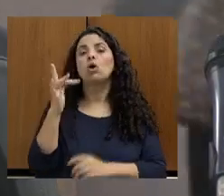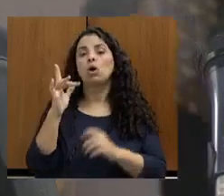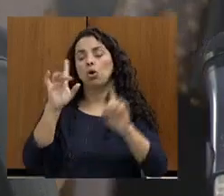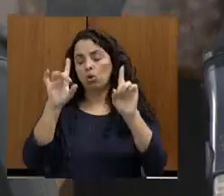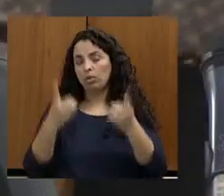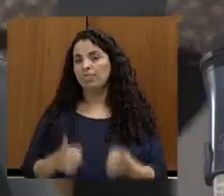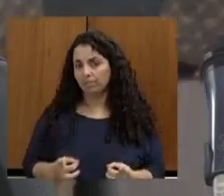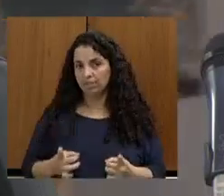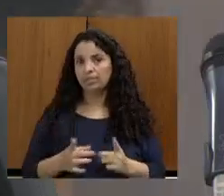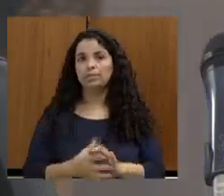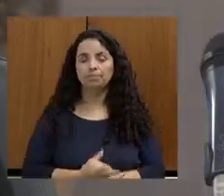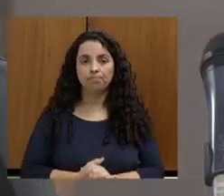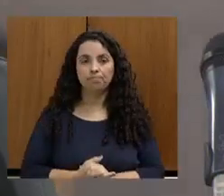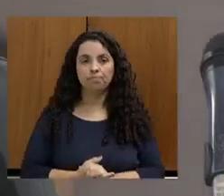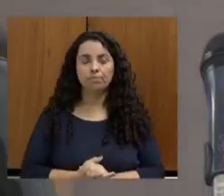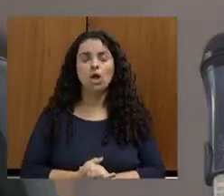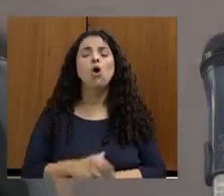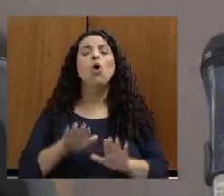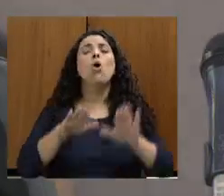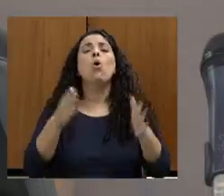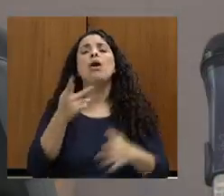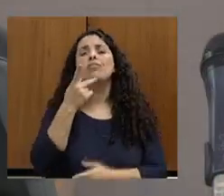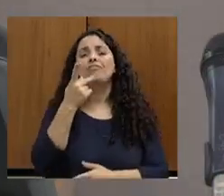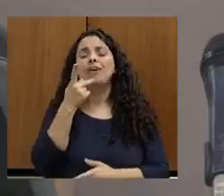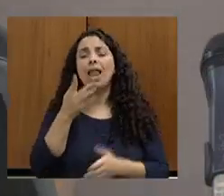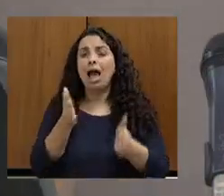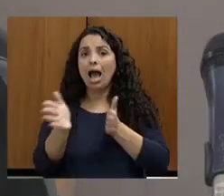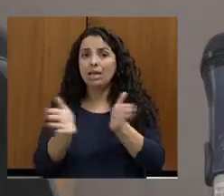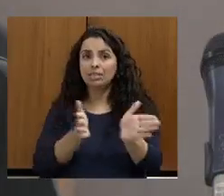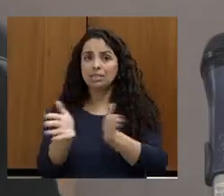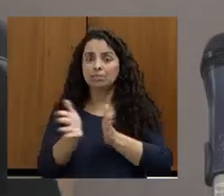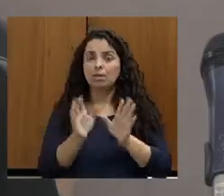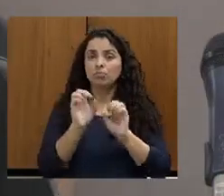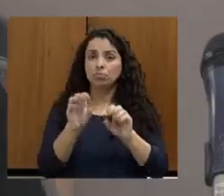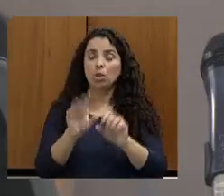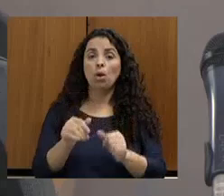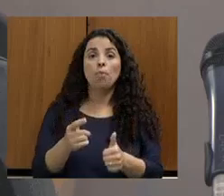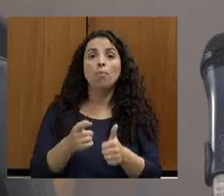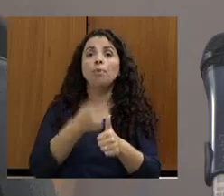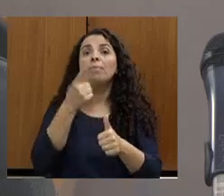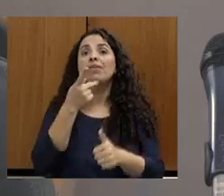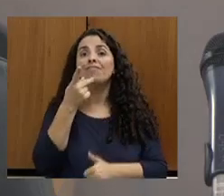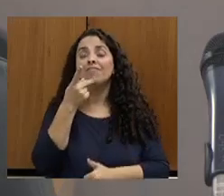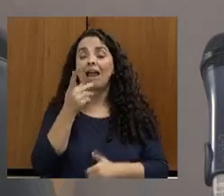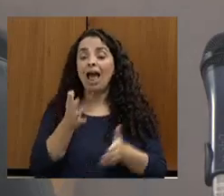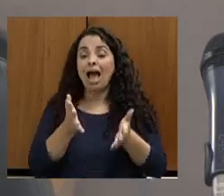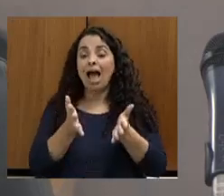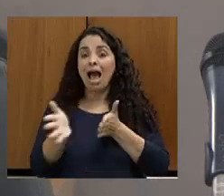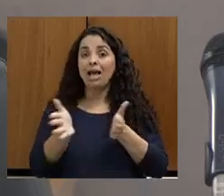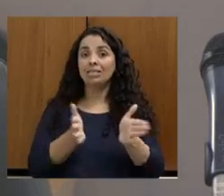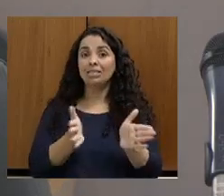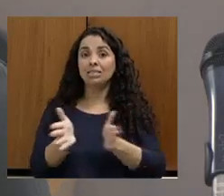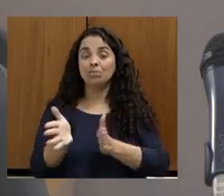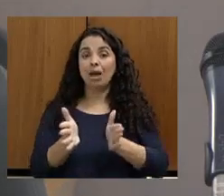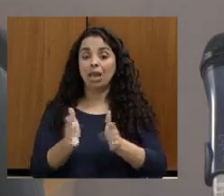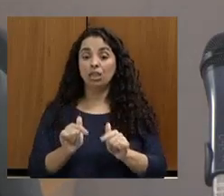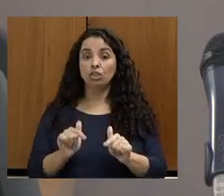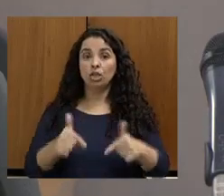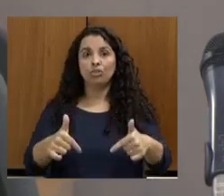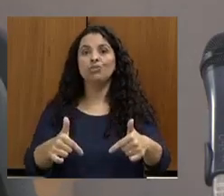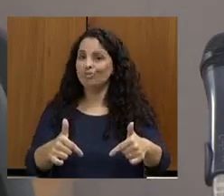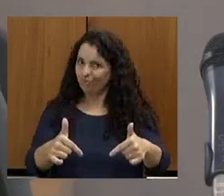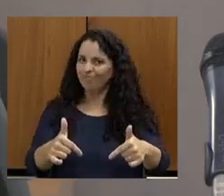Quando a gente trata de acessibilidade educacional, gente tem que tratar inicialmente de acessibilidade atitudinal.